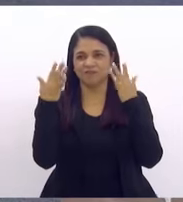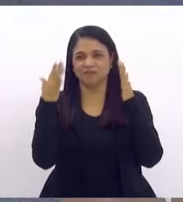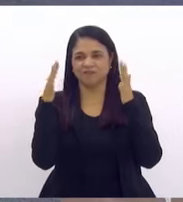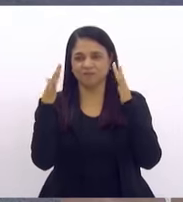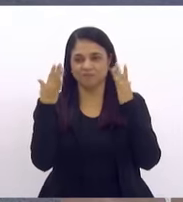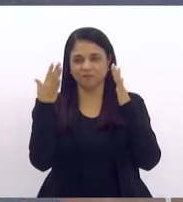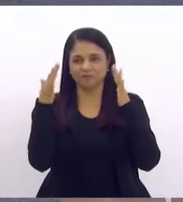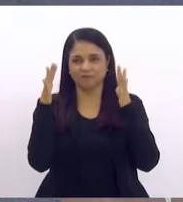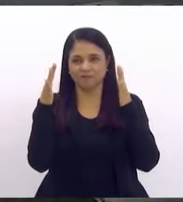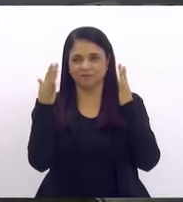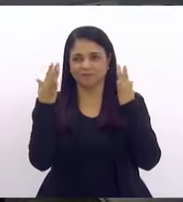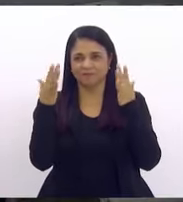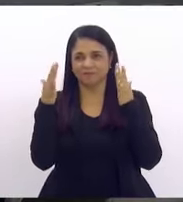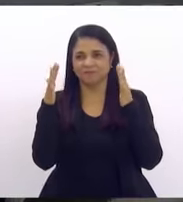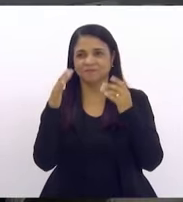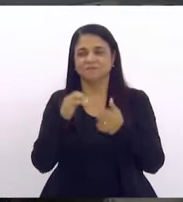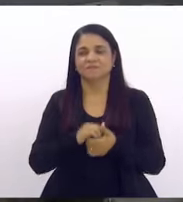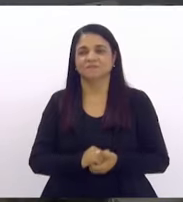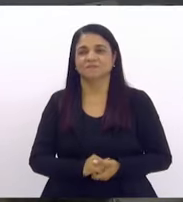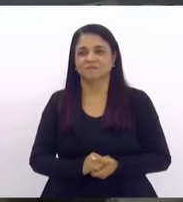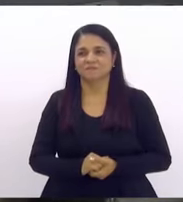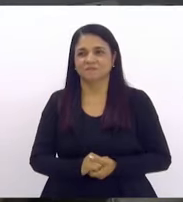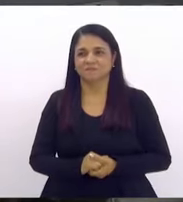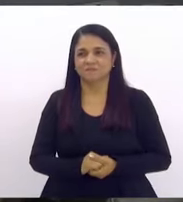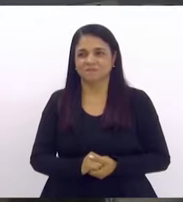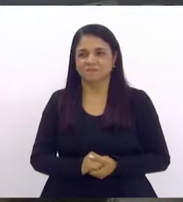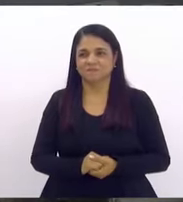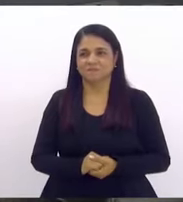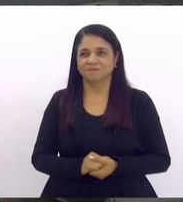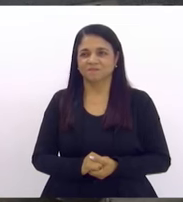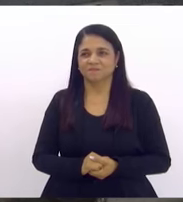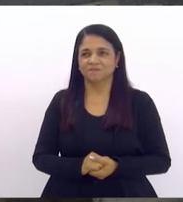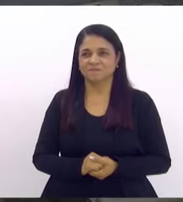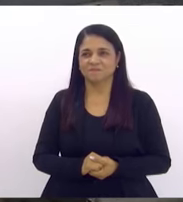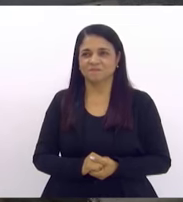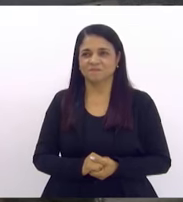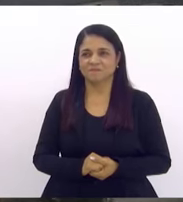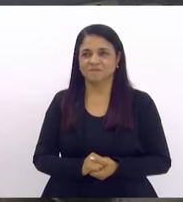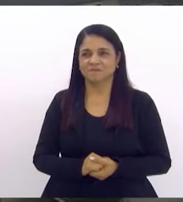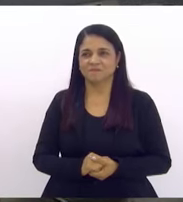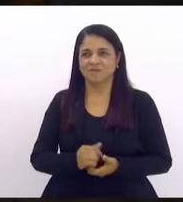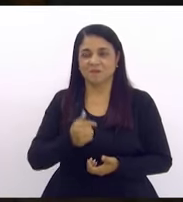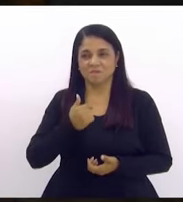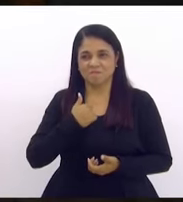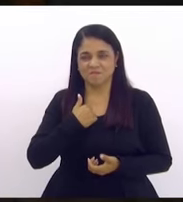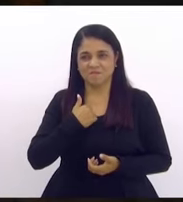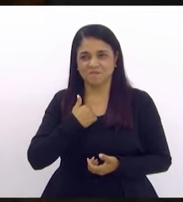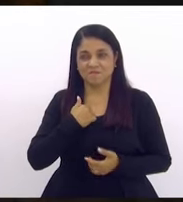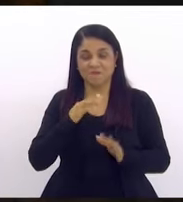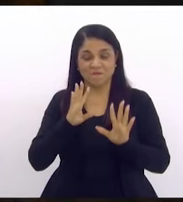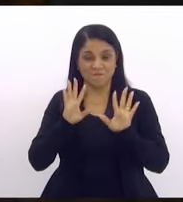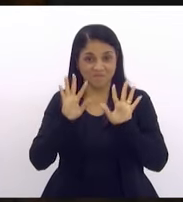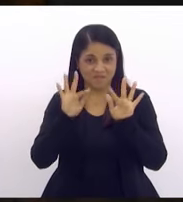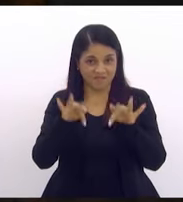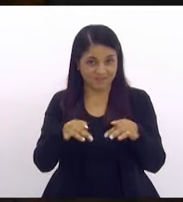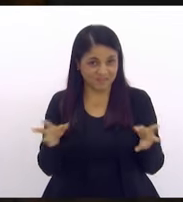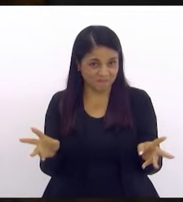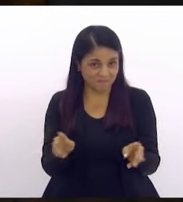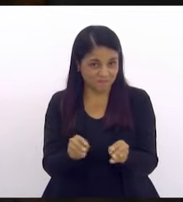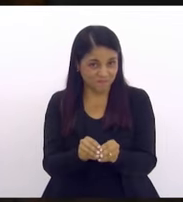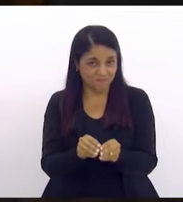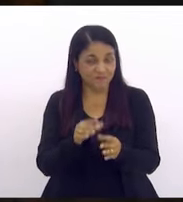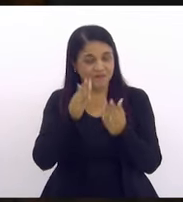Obrigado só agora eu vou paraa minha saudação final eu quero